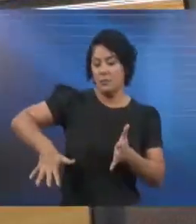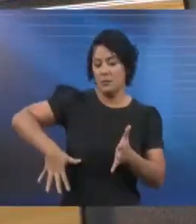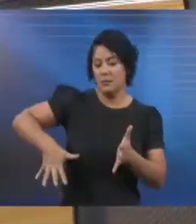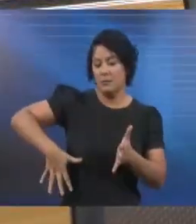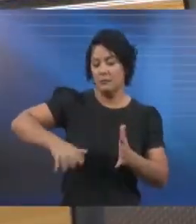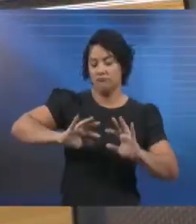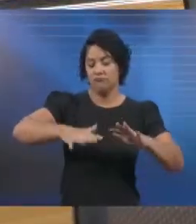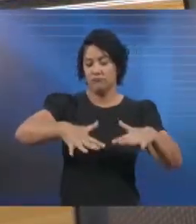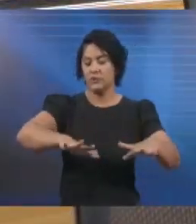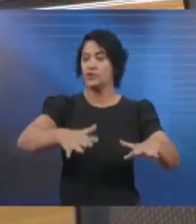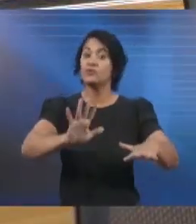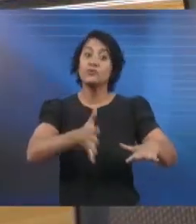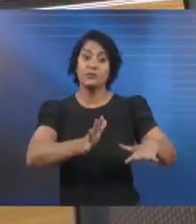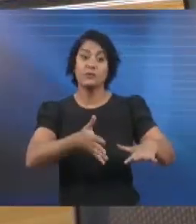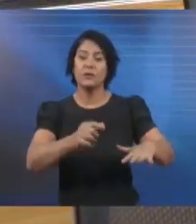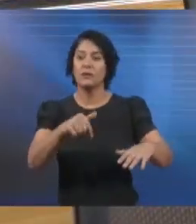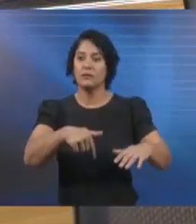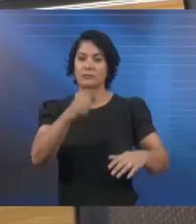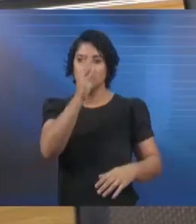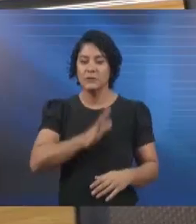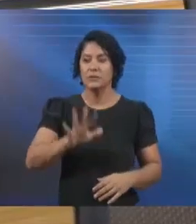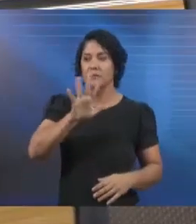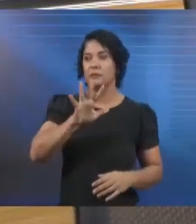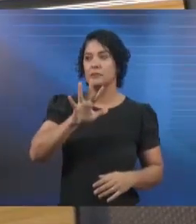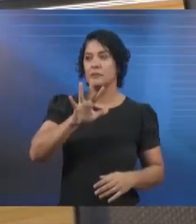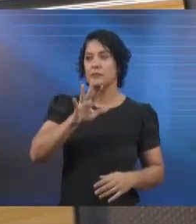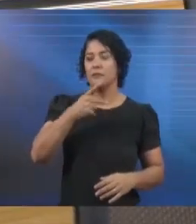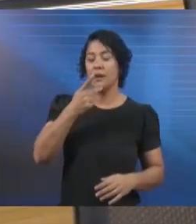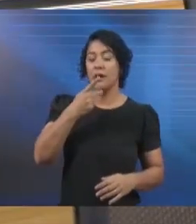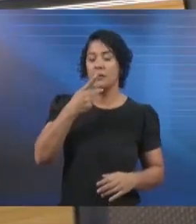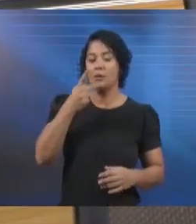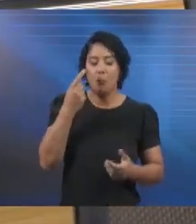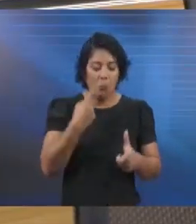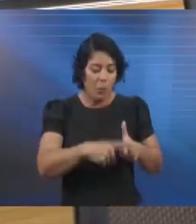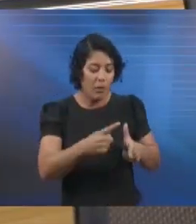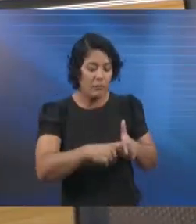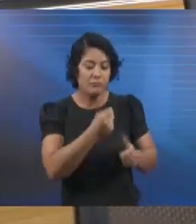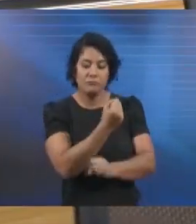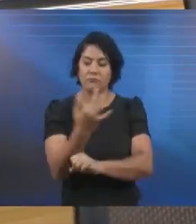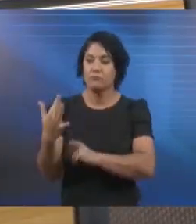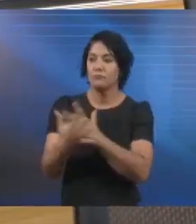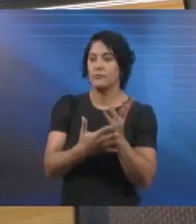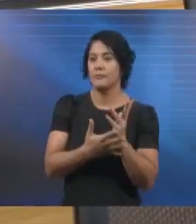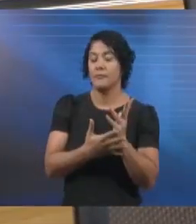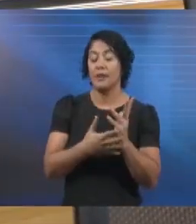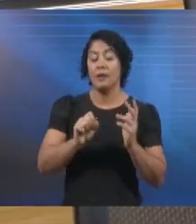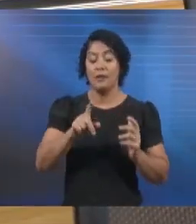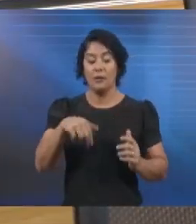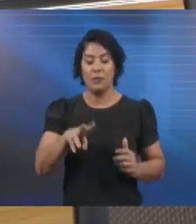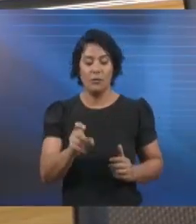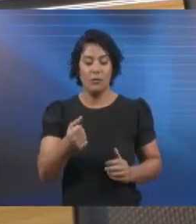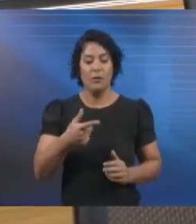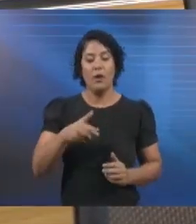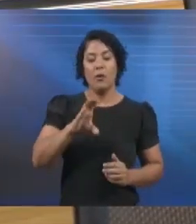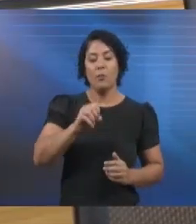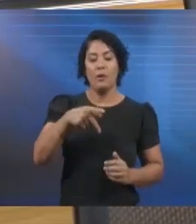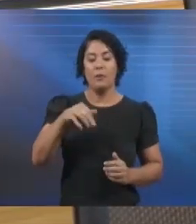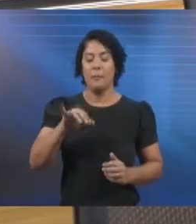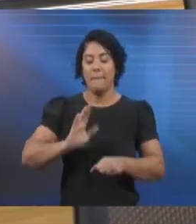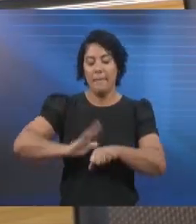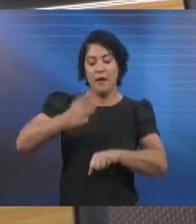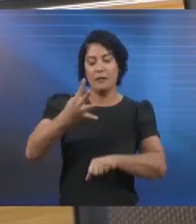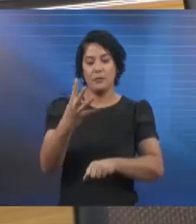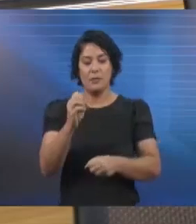litoral que já foram feitas aqui no Brasil eu quero que elas sinem algum impacto ambiental porque A engorda da praia de Copacabana foi feita há mais de